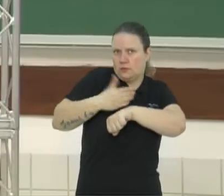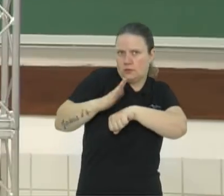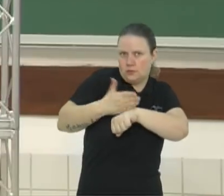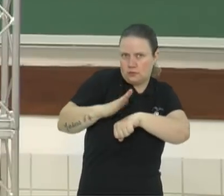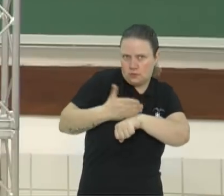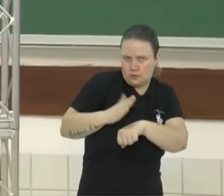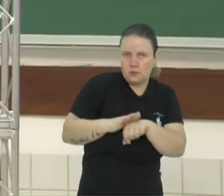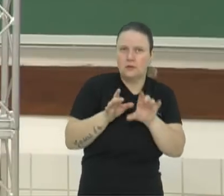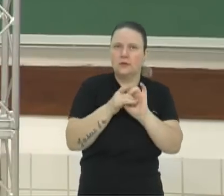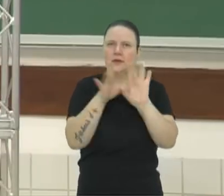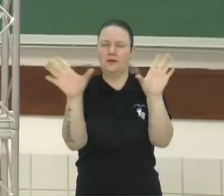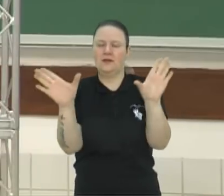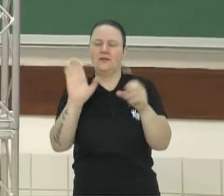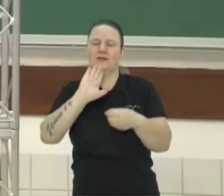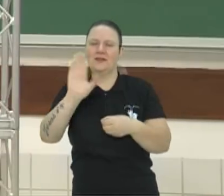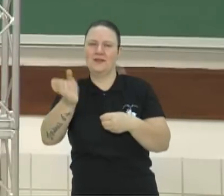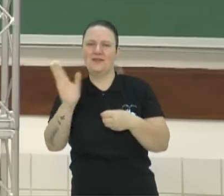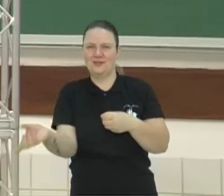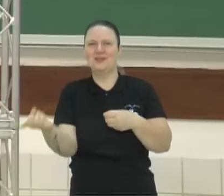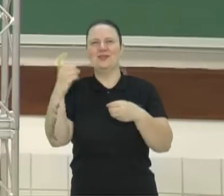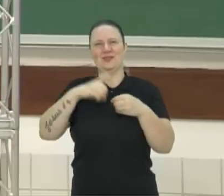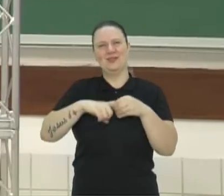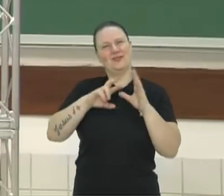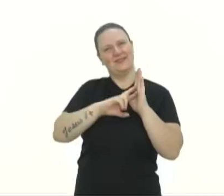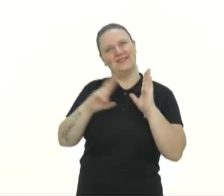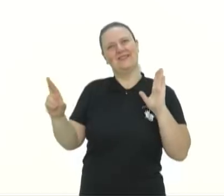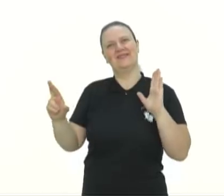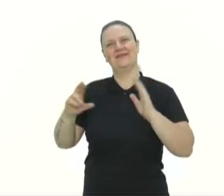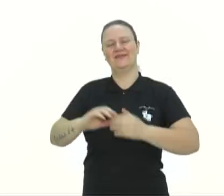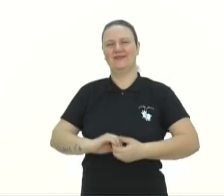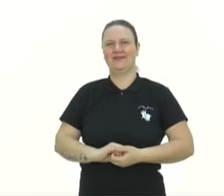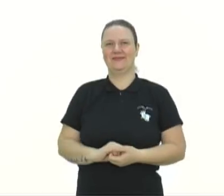vocês resolverem e a gente já volta com a resolução, beleza?